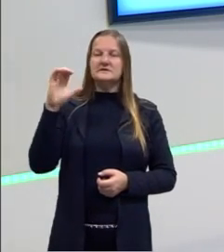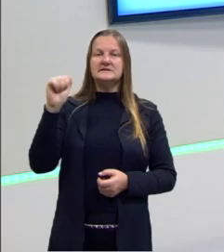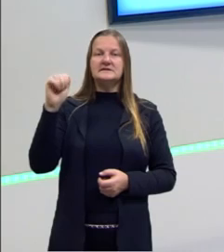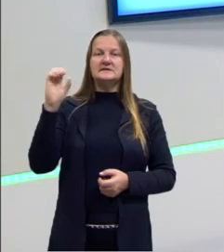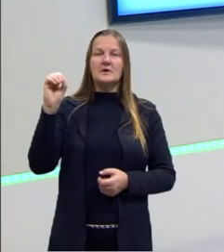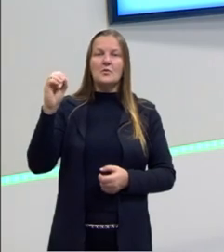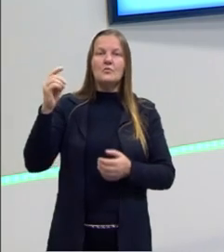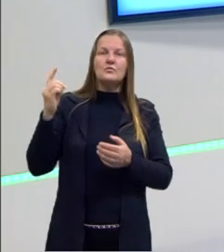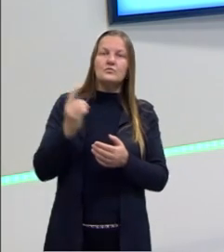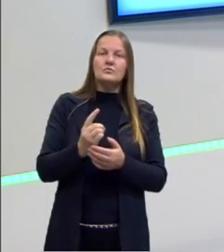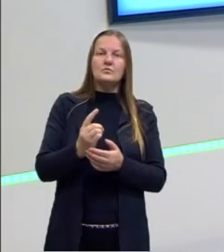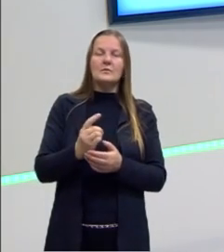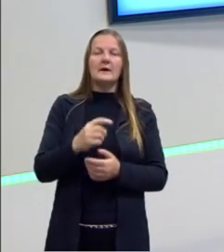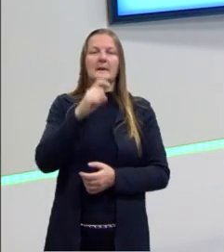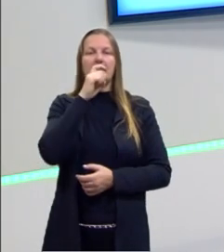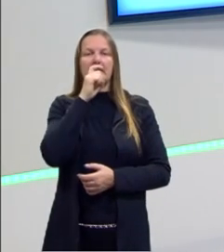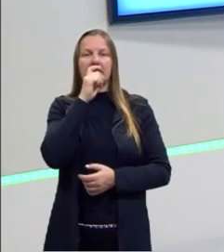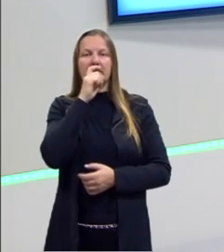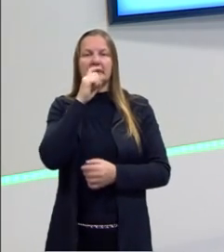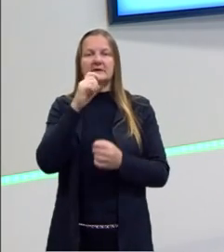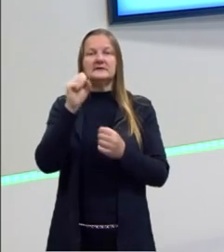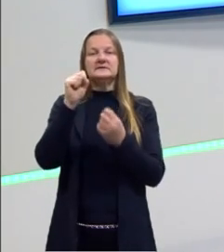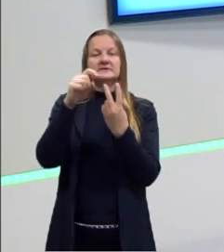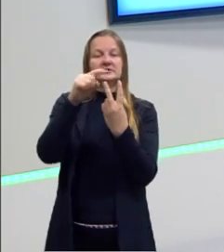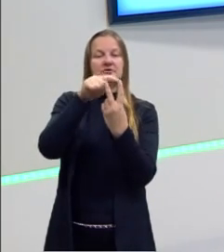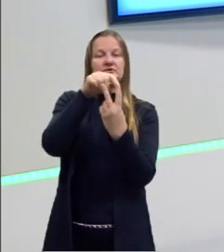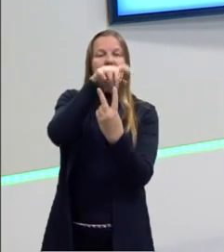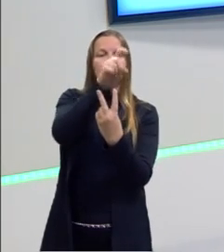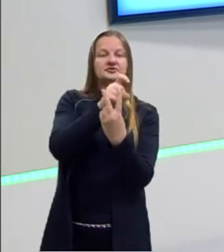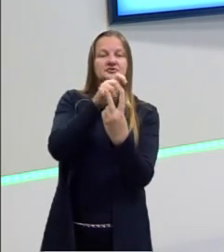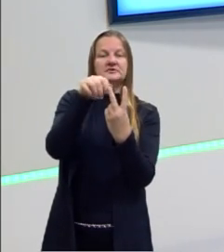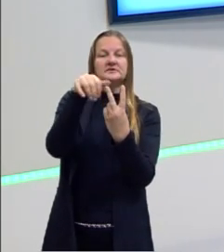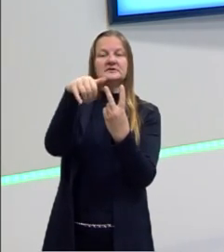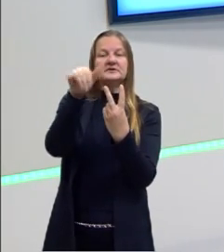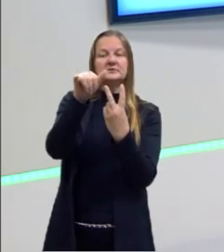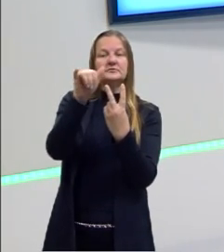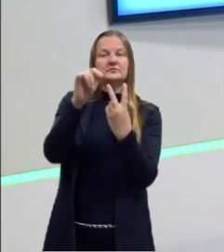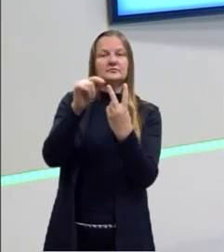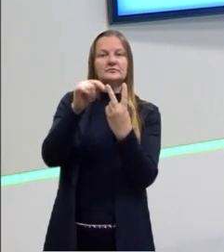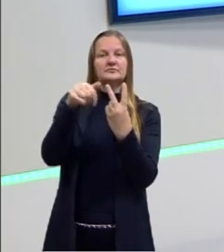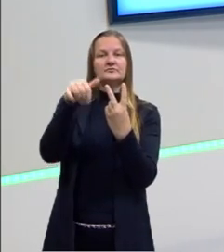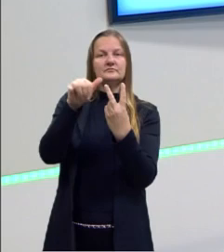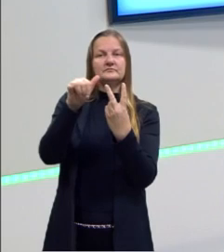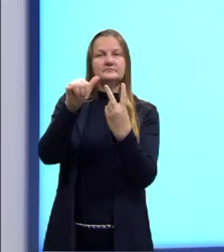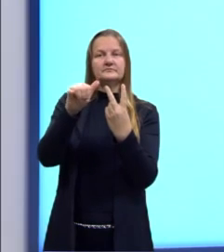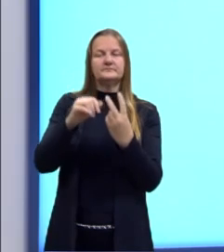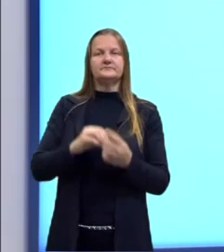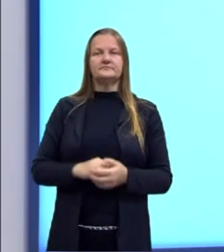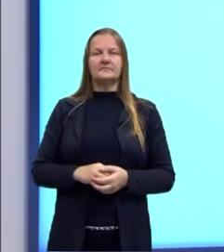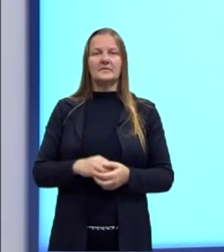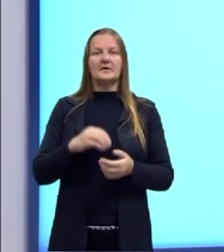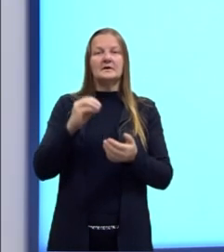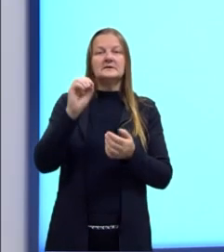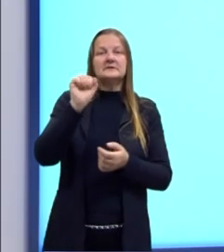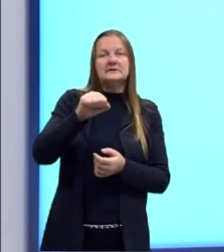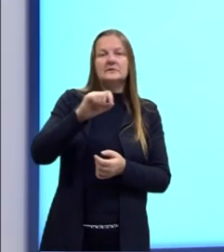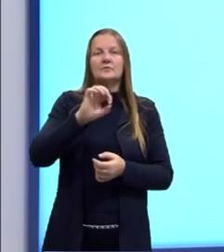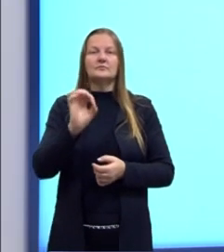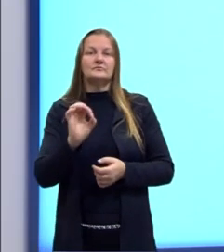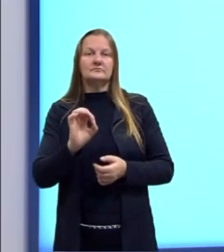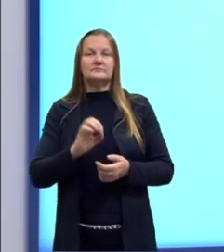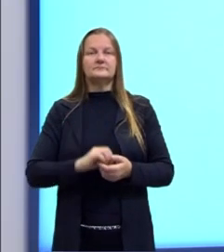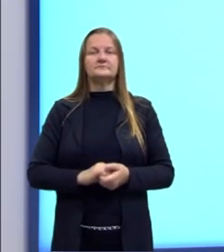vai para dando essa diferenciação do sexo feminino e masculino é o cromossomo Y né a ausência ou a presença